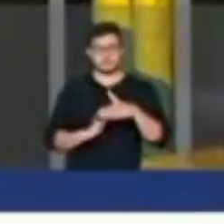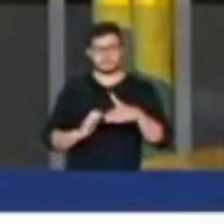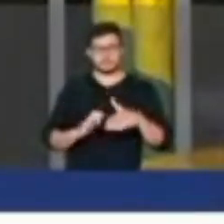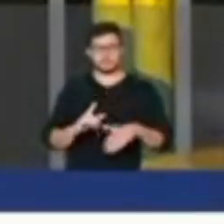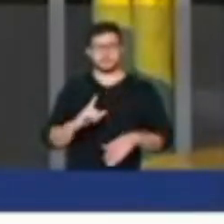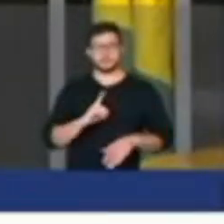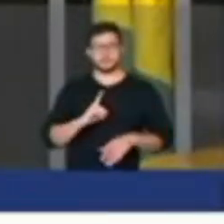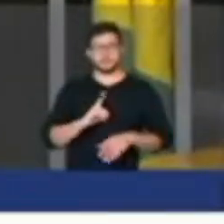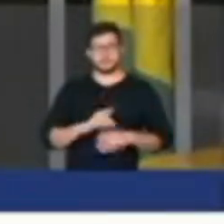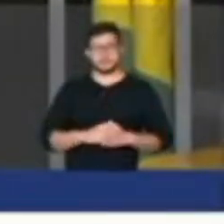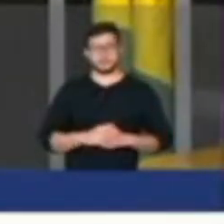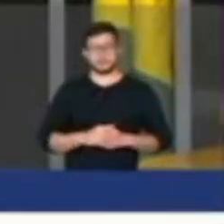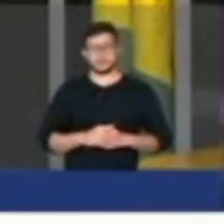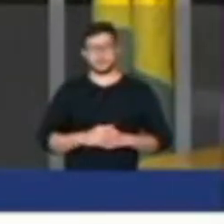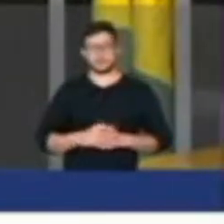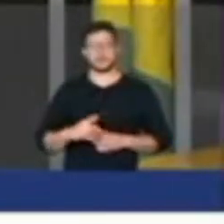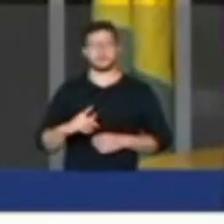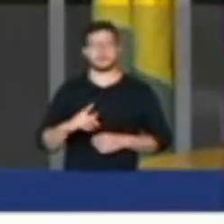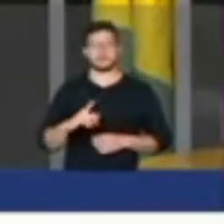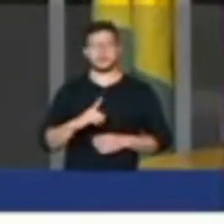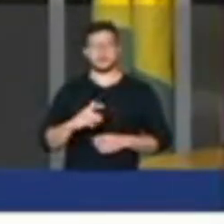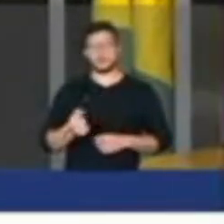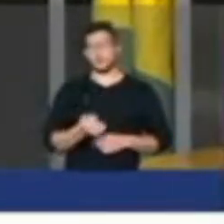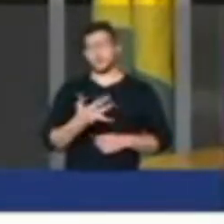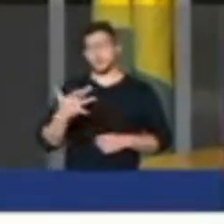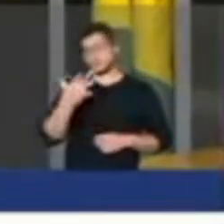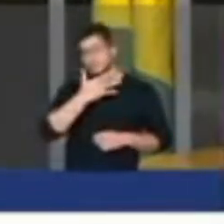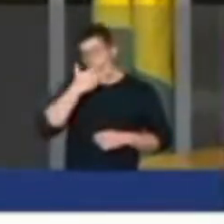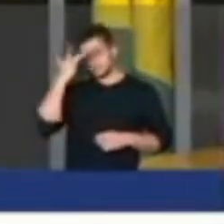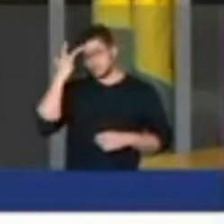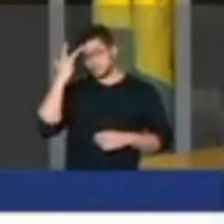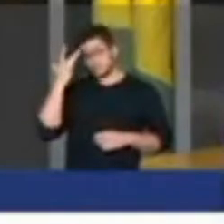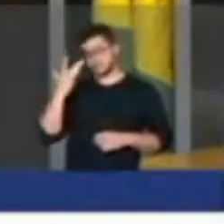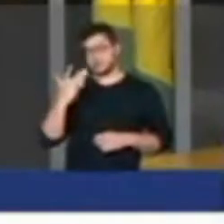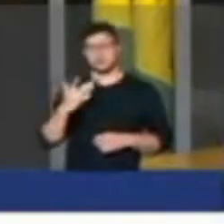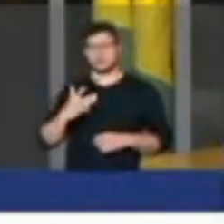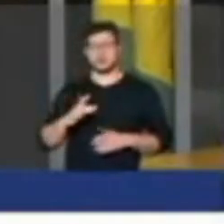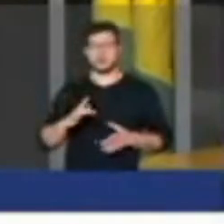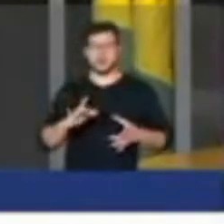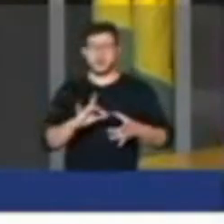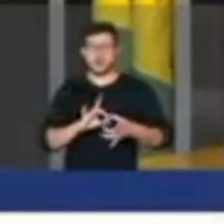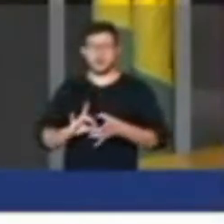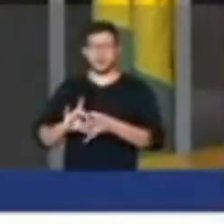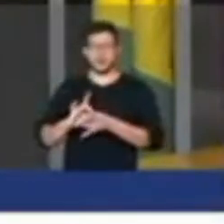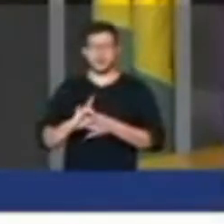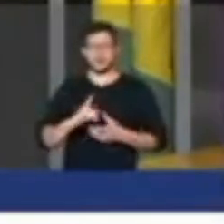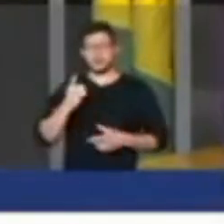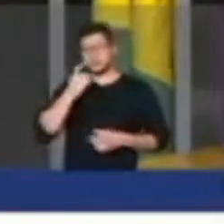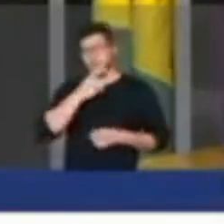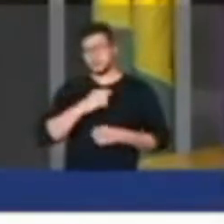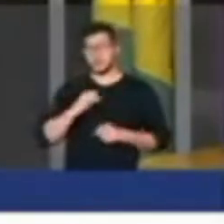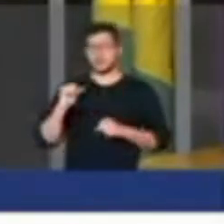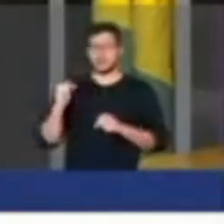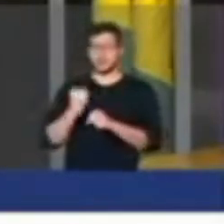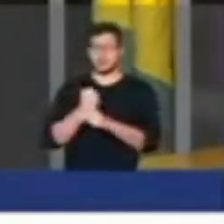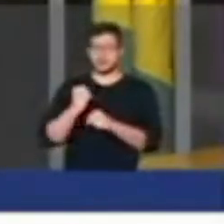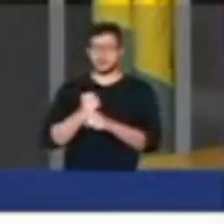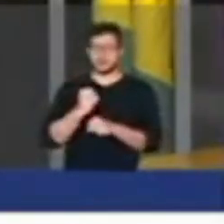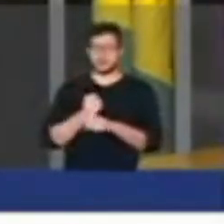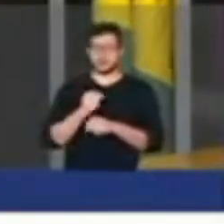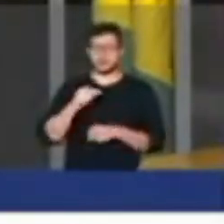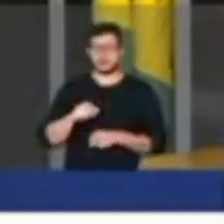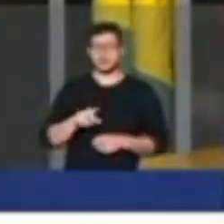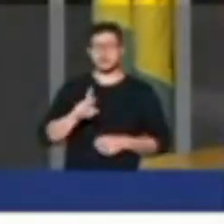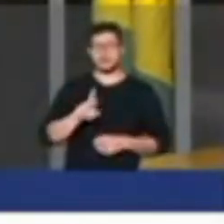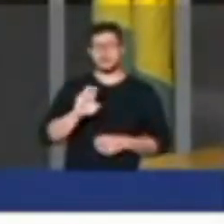Elcio Everlin, Paulo Dalla Porta e tantos outros que se uniram para que a obra da reza fosse construída